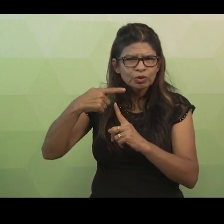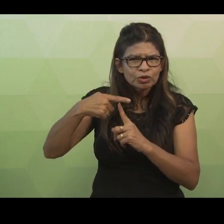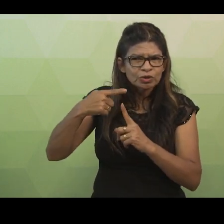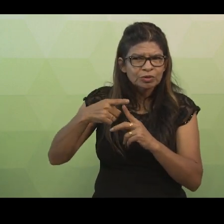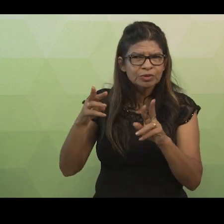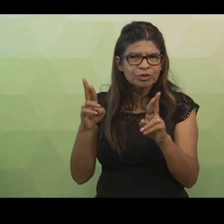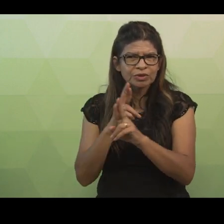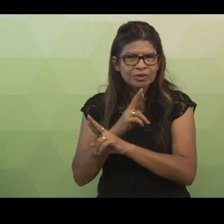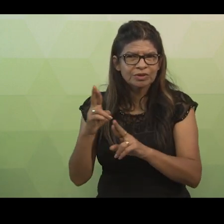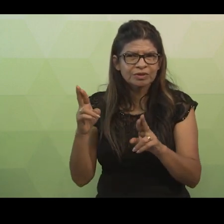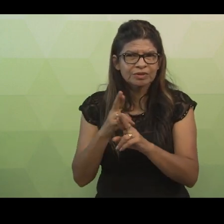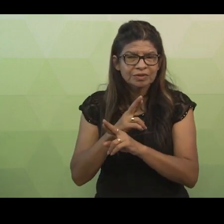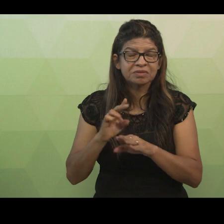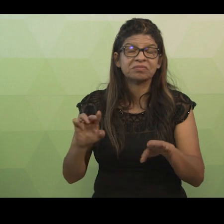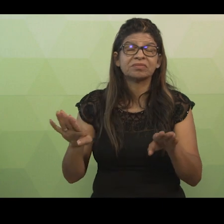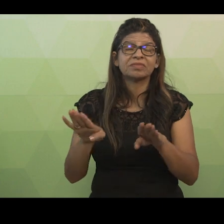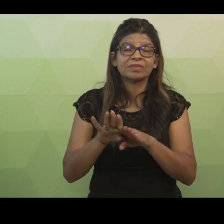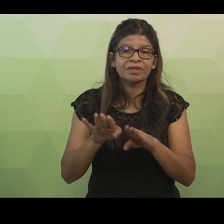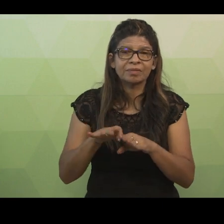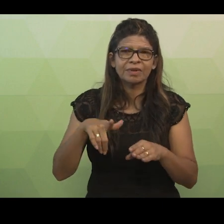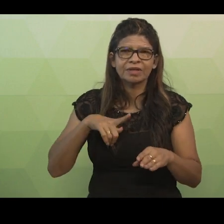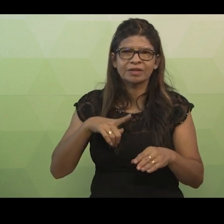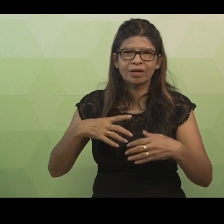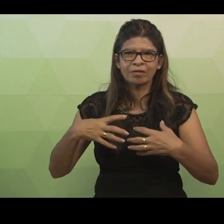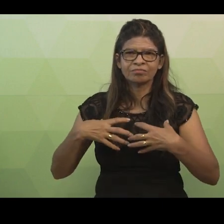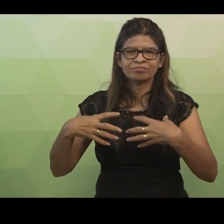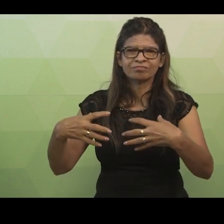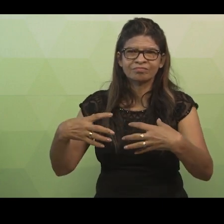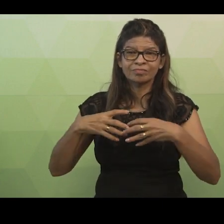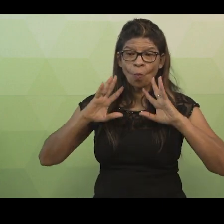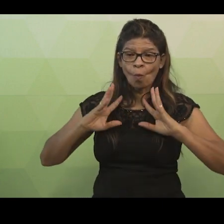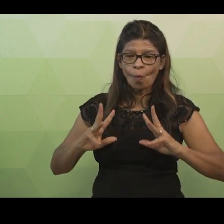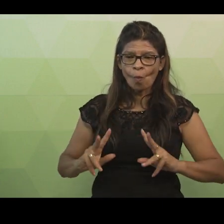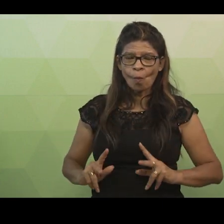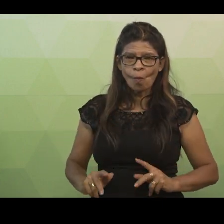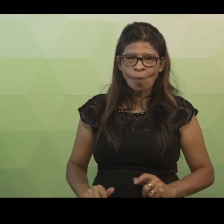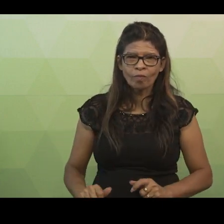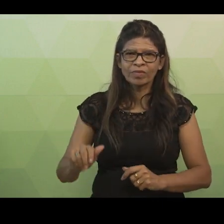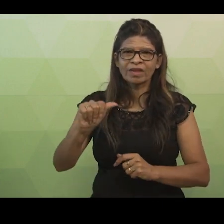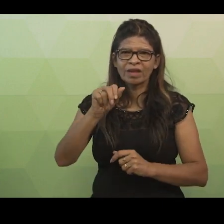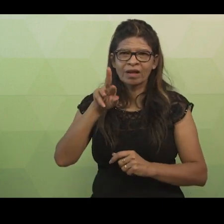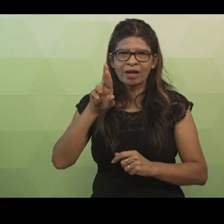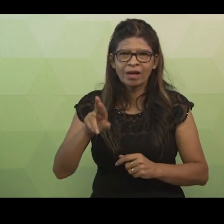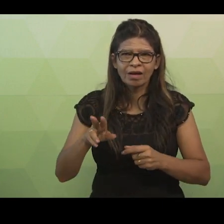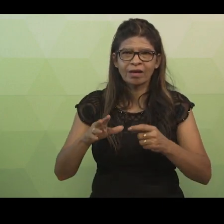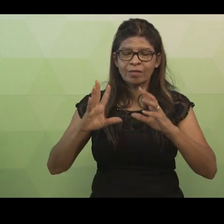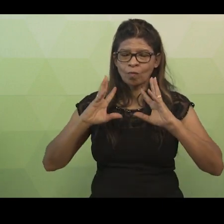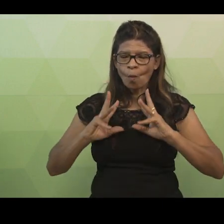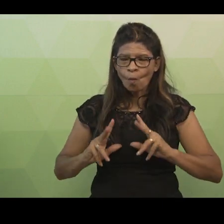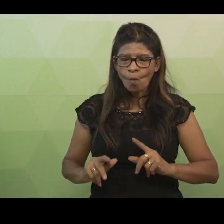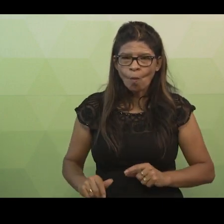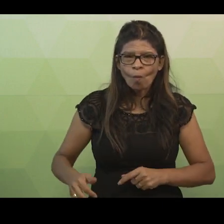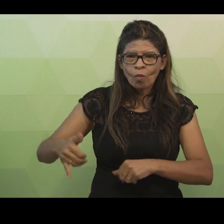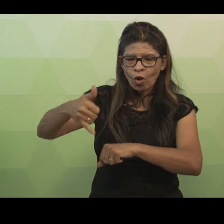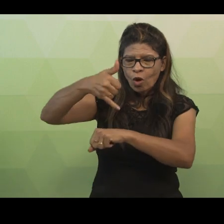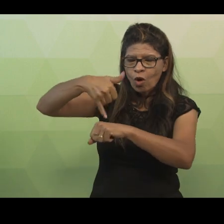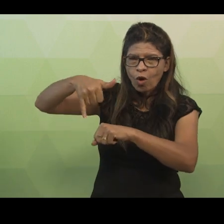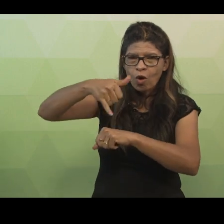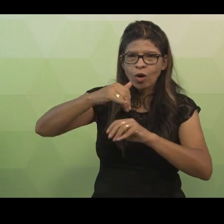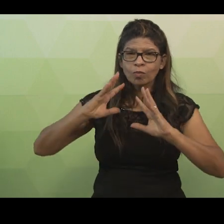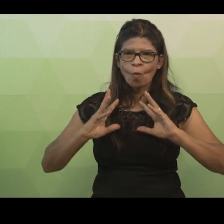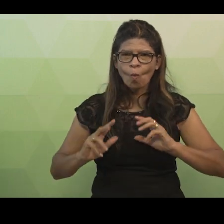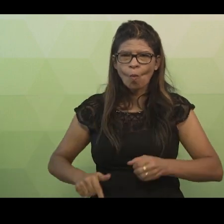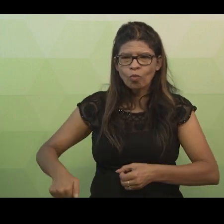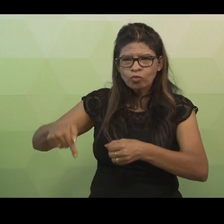que ocorre entre os filtros do automóvel. Filtro de ar, filtro de óleo e filtro de combustível são tipos